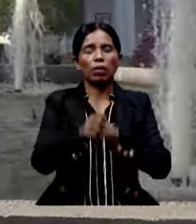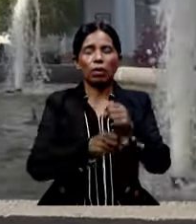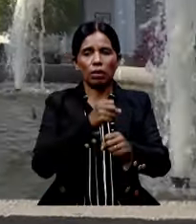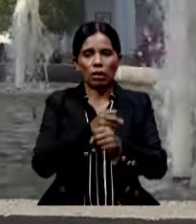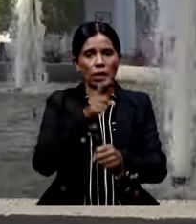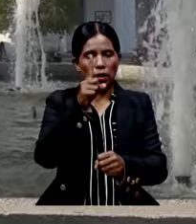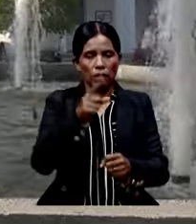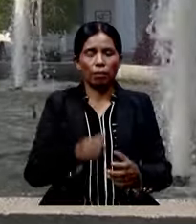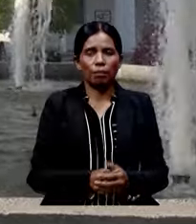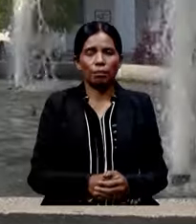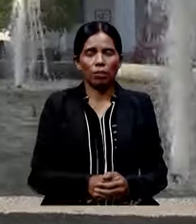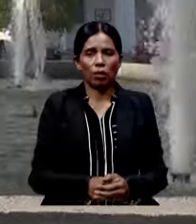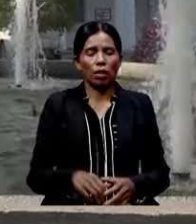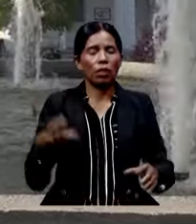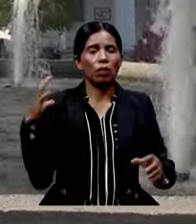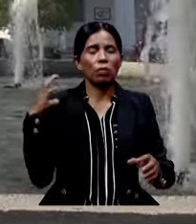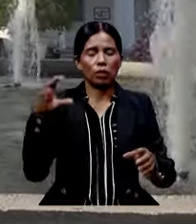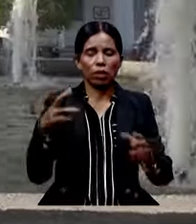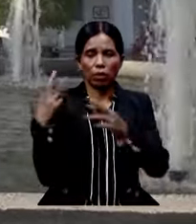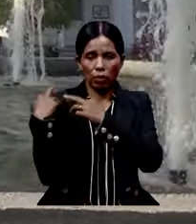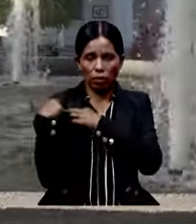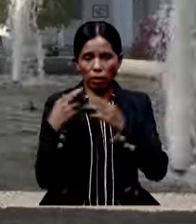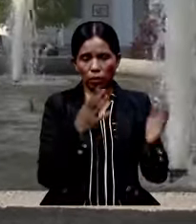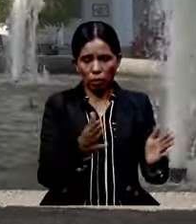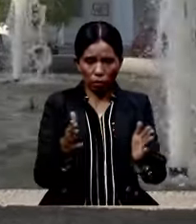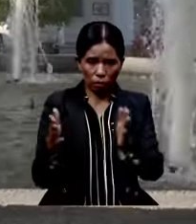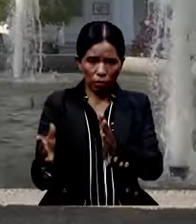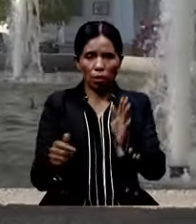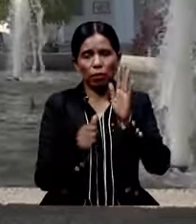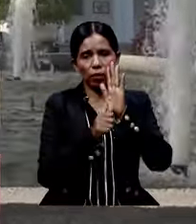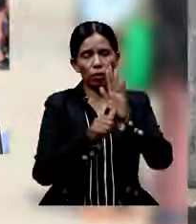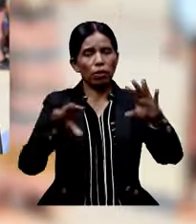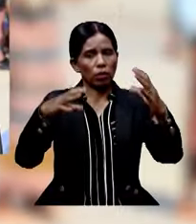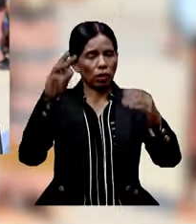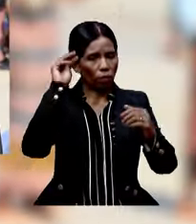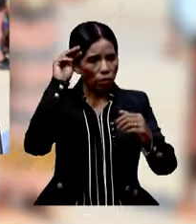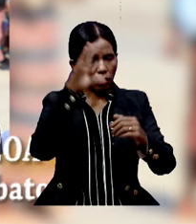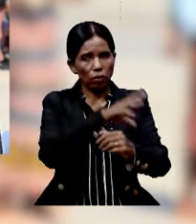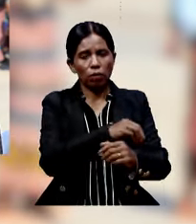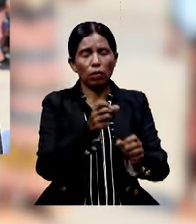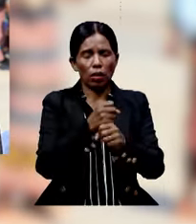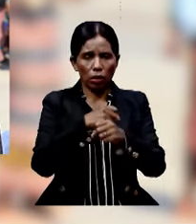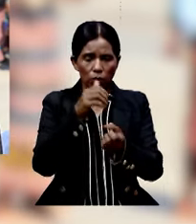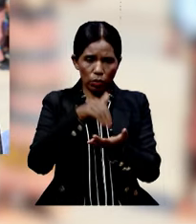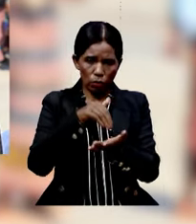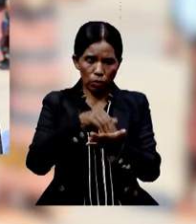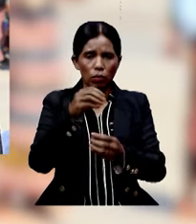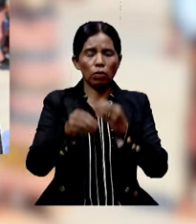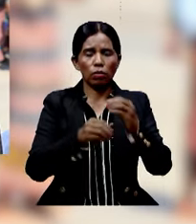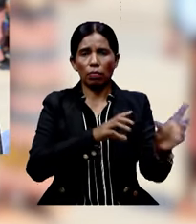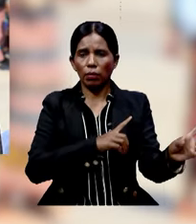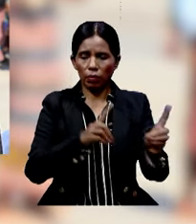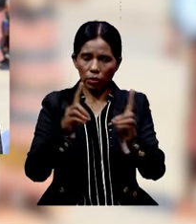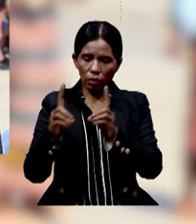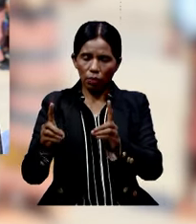ngida. Comissão nei responsabilidade a tu prepara no apresenta para o Conselho Ministro o de halo estudo detalhe quando a